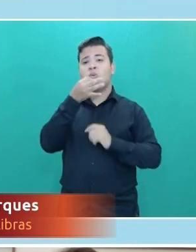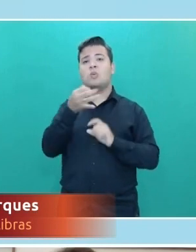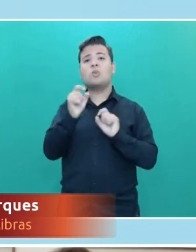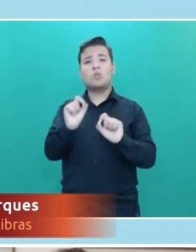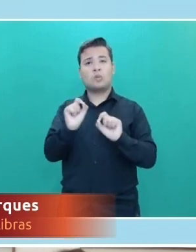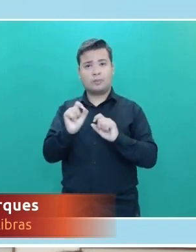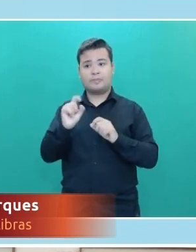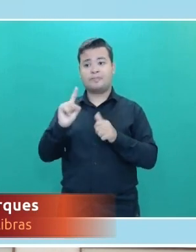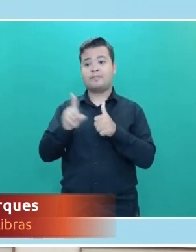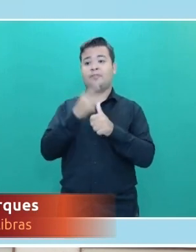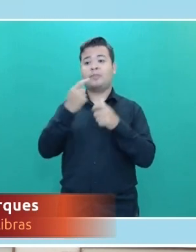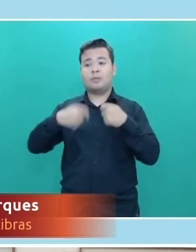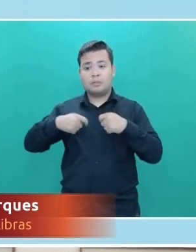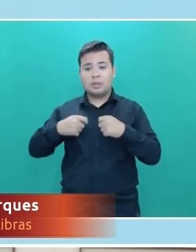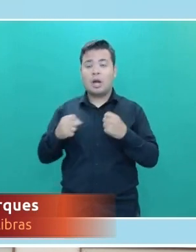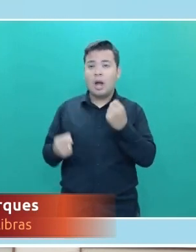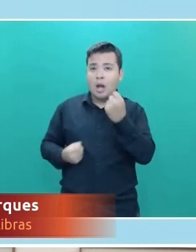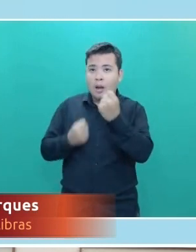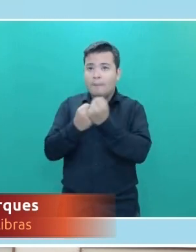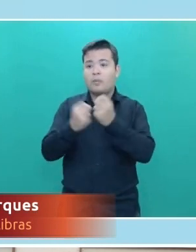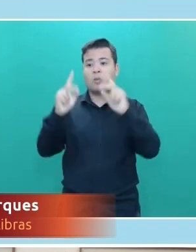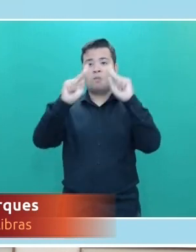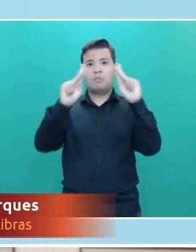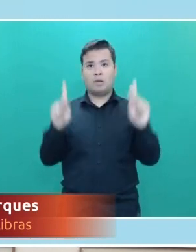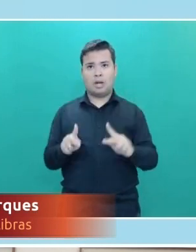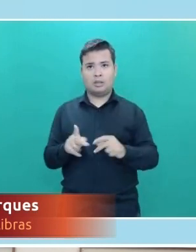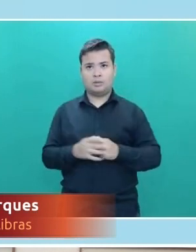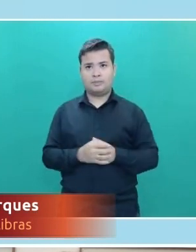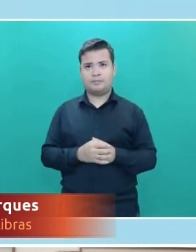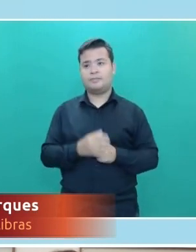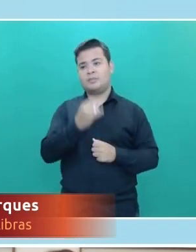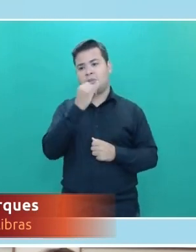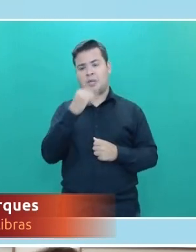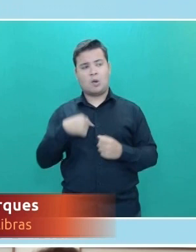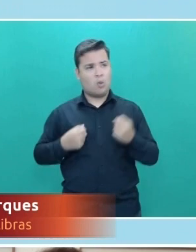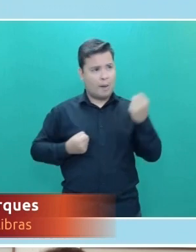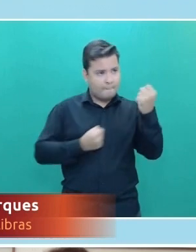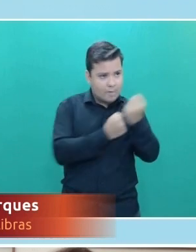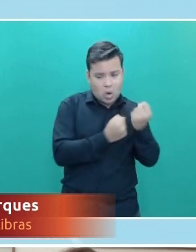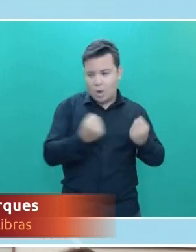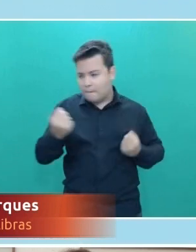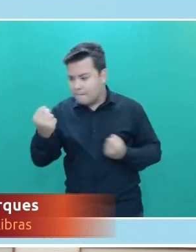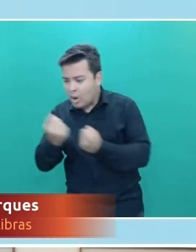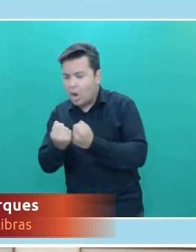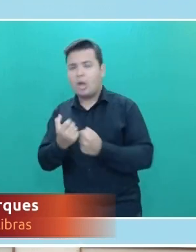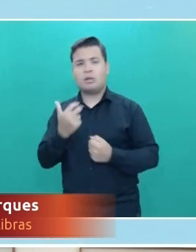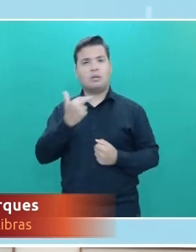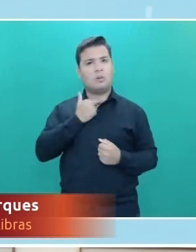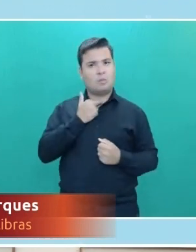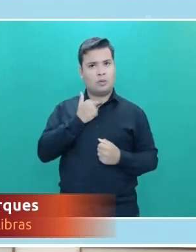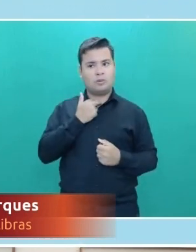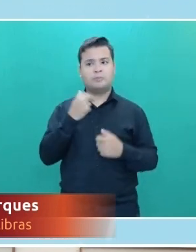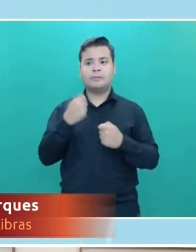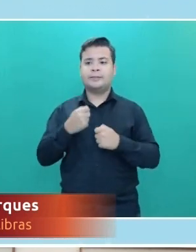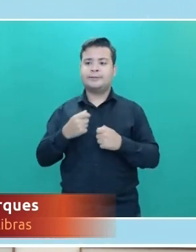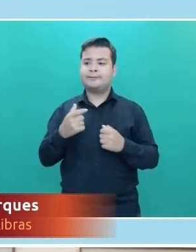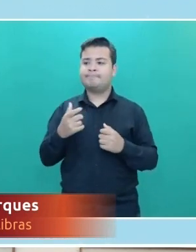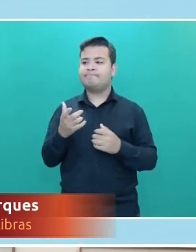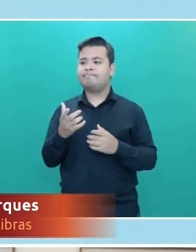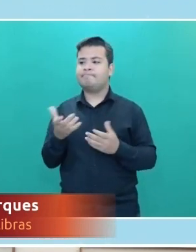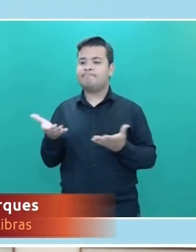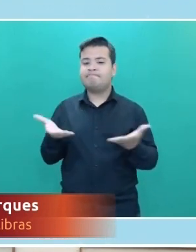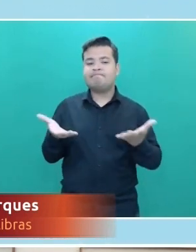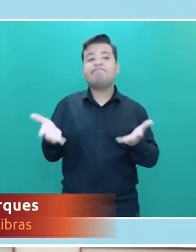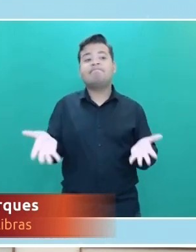construir a paz e ser um mediador. Você não pode assumir lados se você quiser mediar o conflito. Então, essa é a primeira argumentação